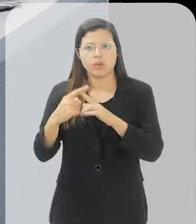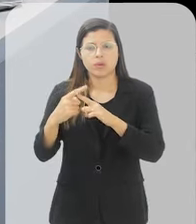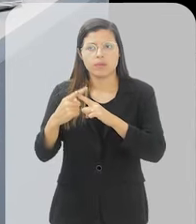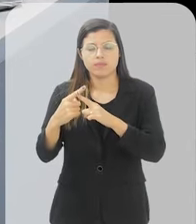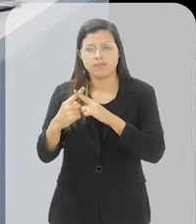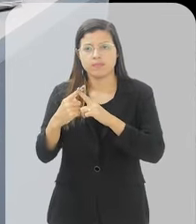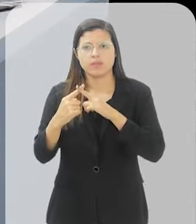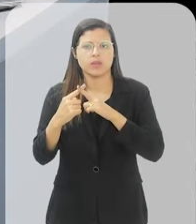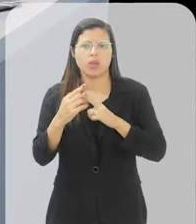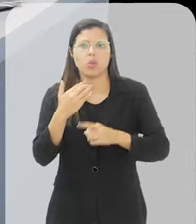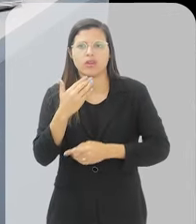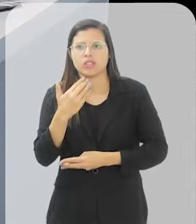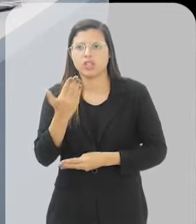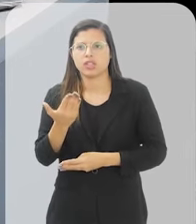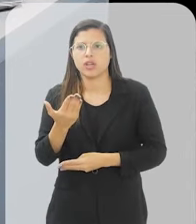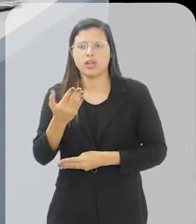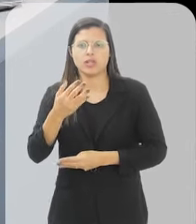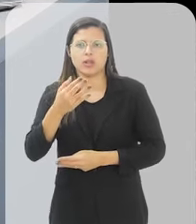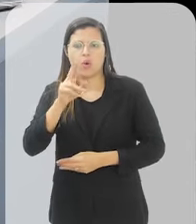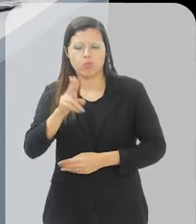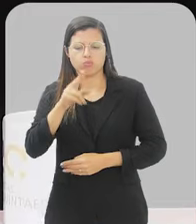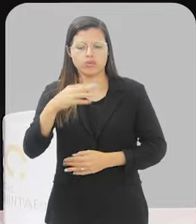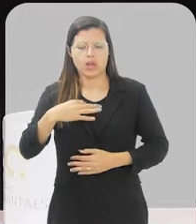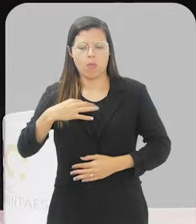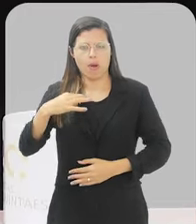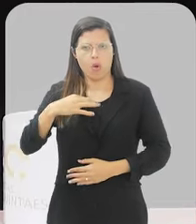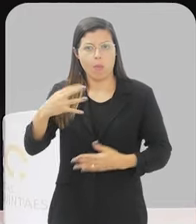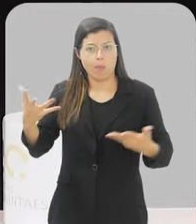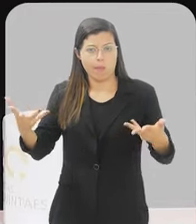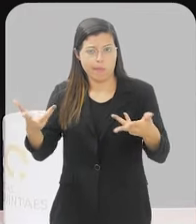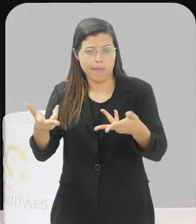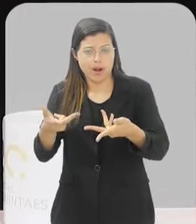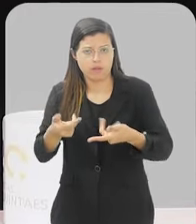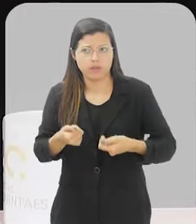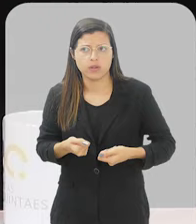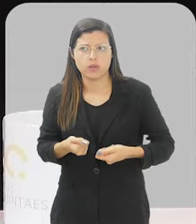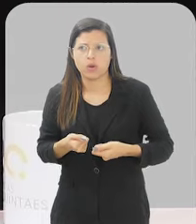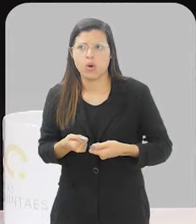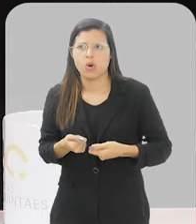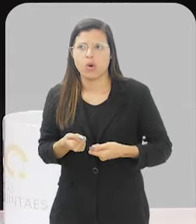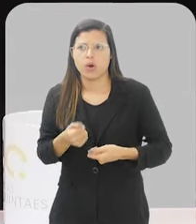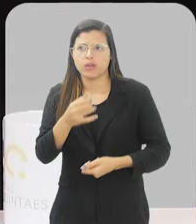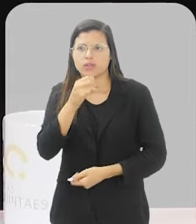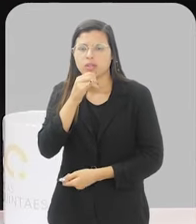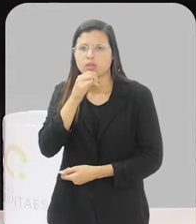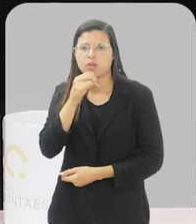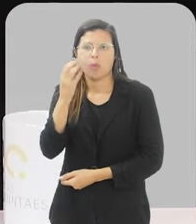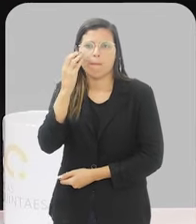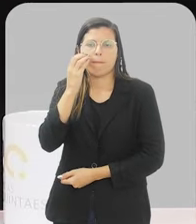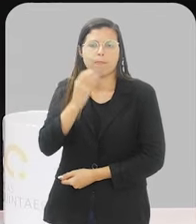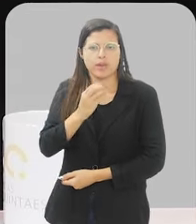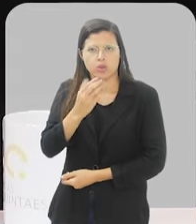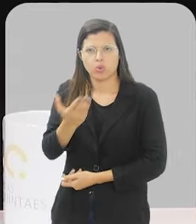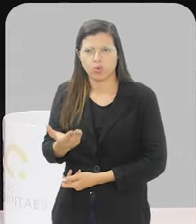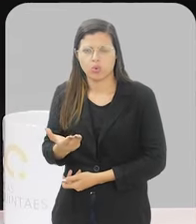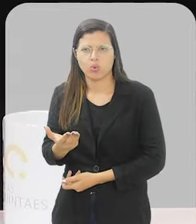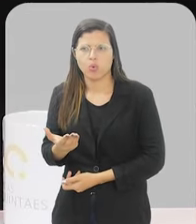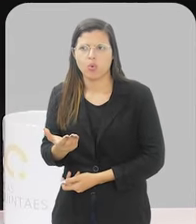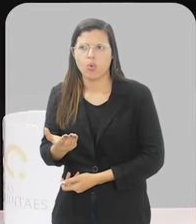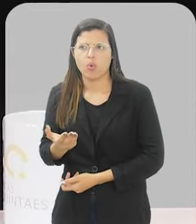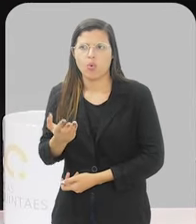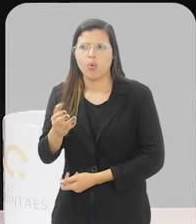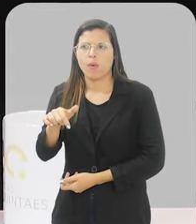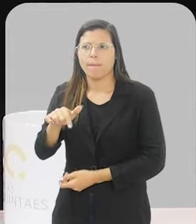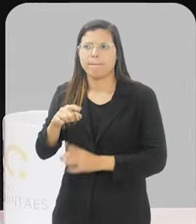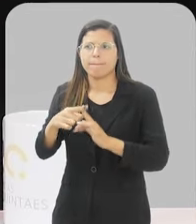Porque você não adianta você colocar uma fantasia maravilhosa de Dom Pedro, e aí você vai